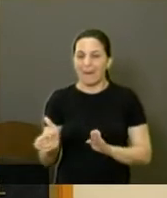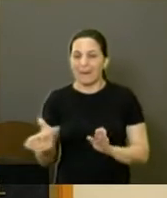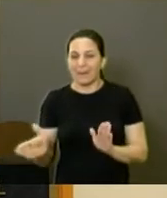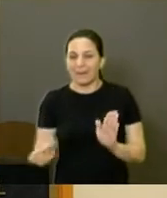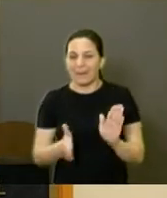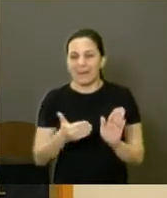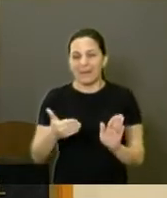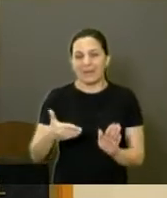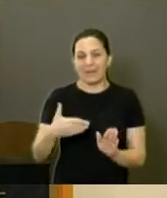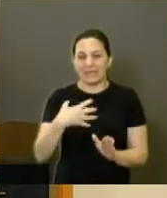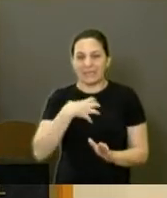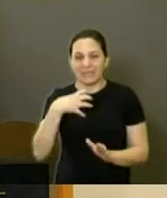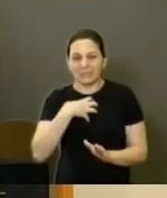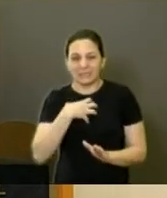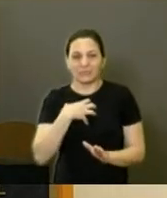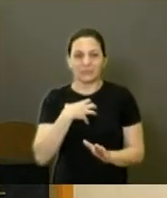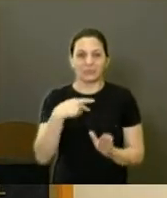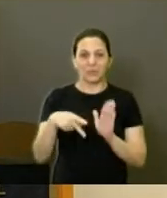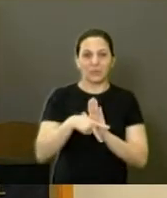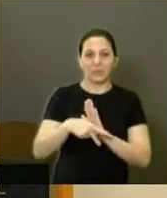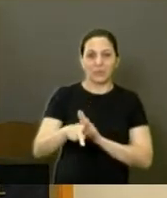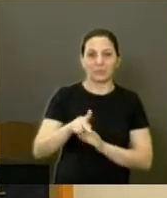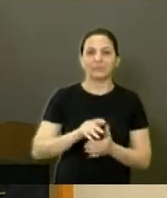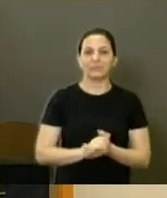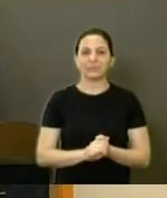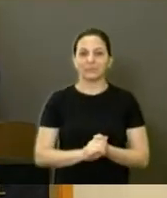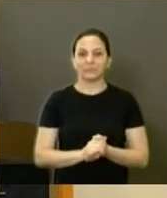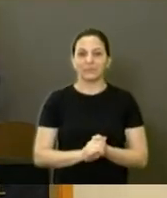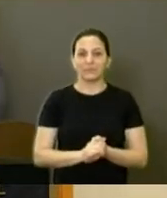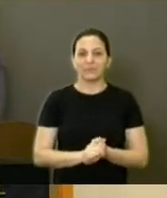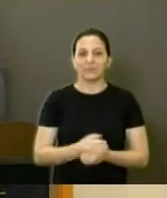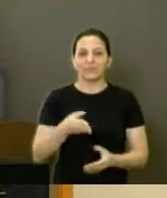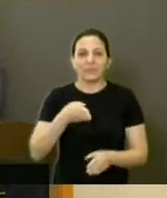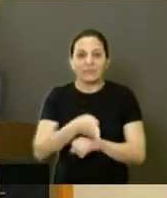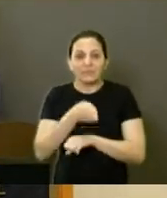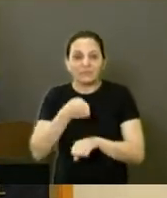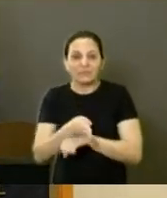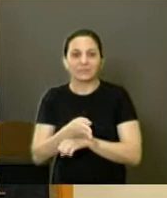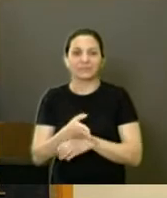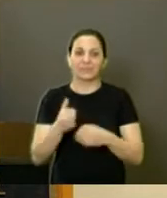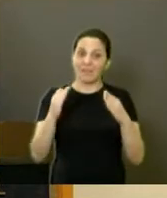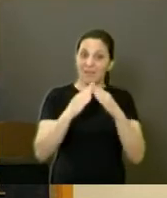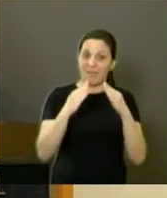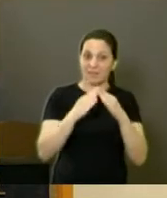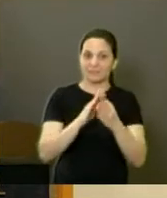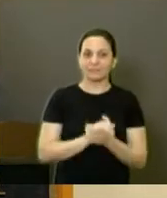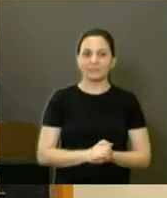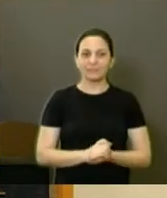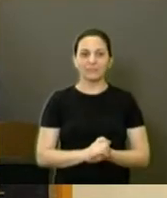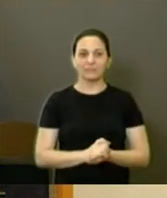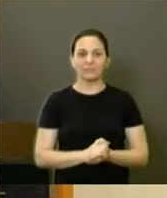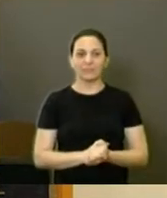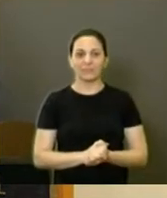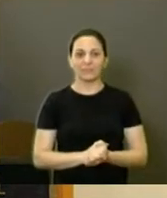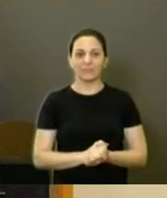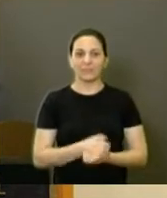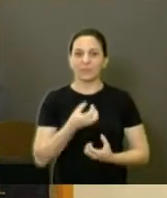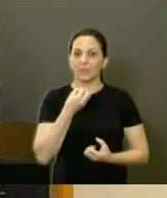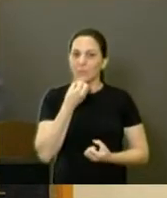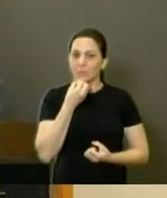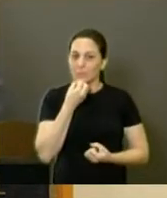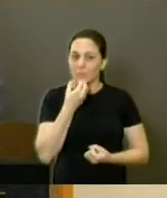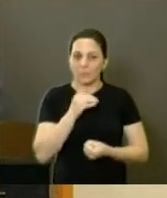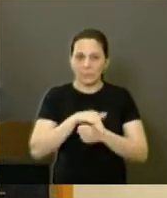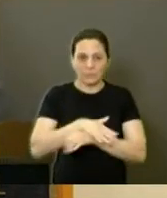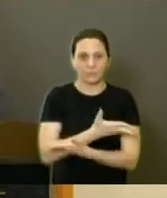tem. Catarina vai visitar de novo hoje, depois de tantas décadas. Você, né? Mas, bom, boa noite a todos. Eu